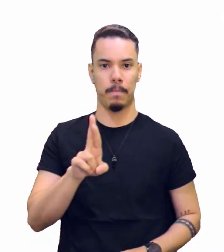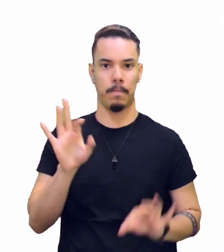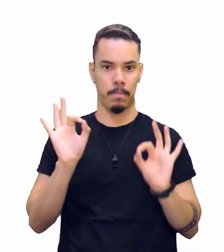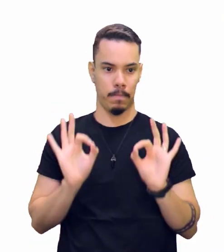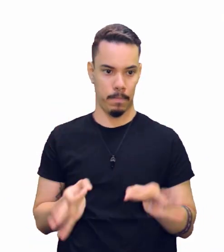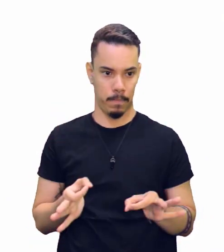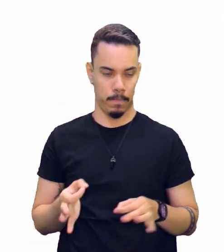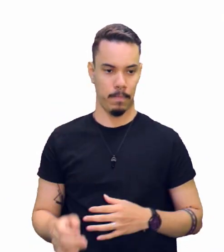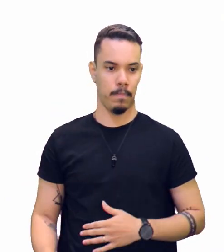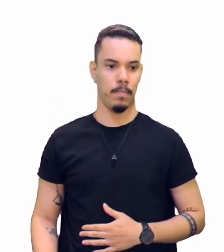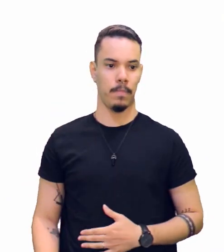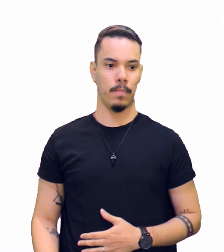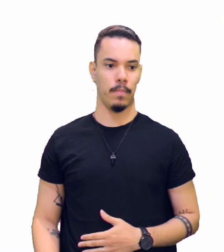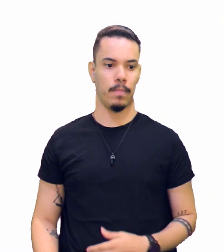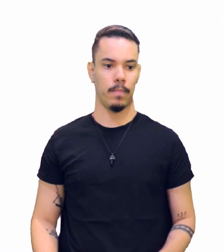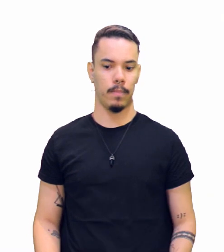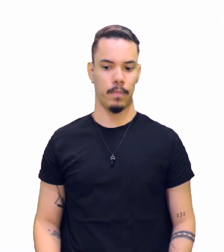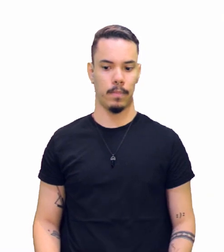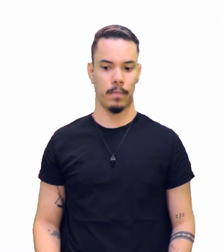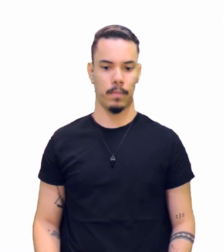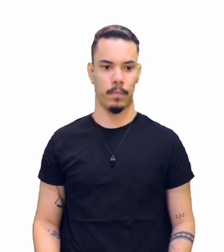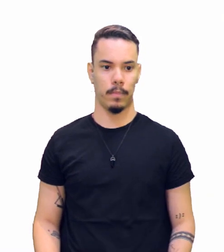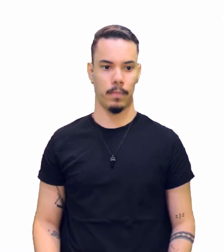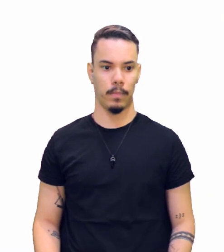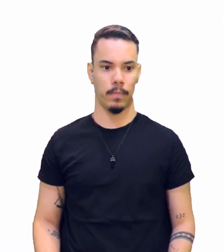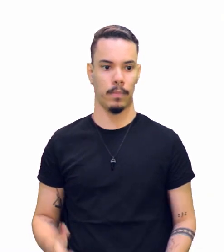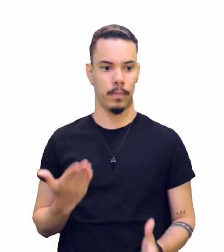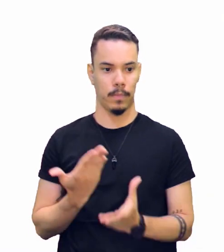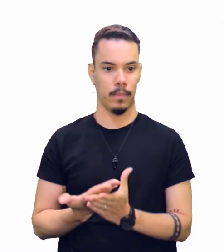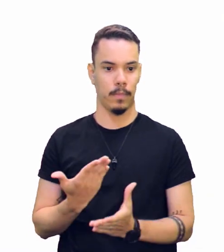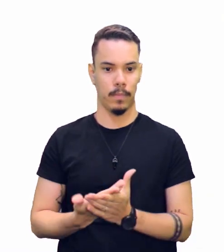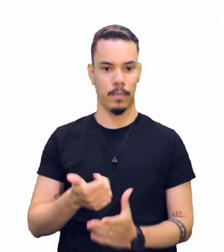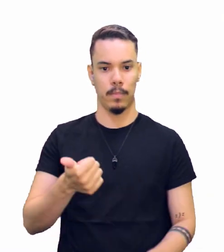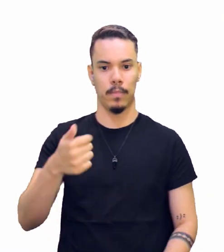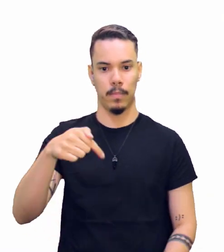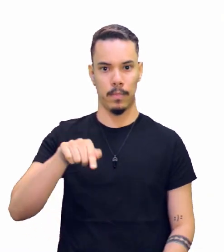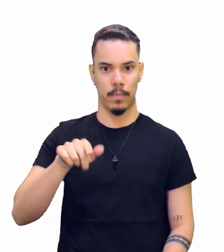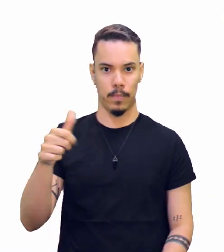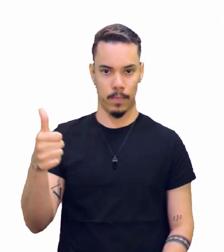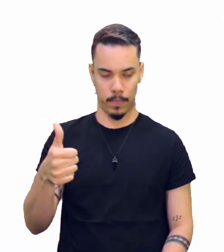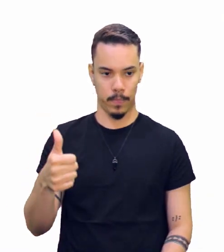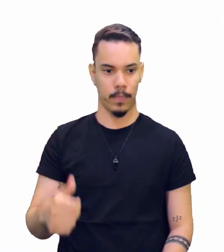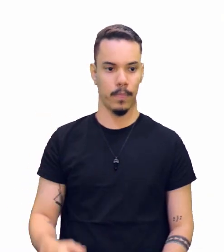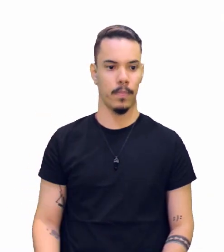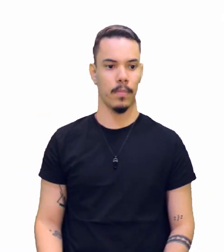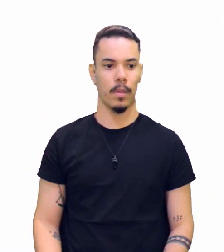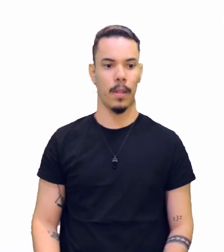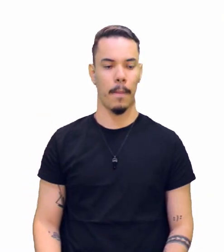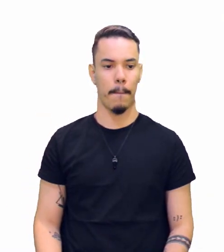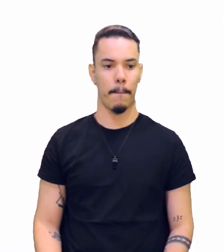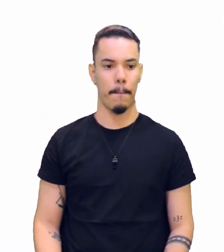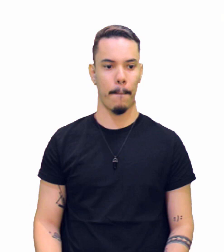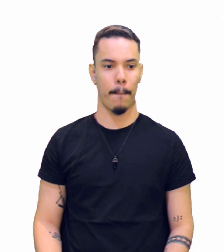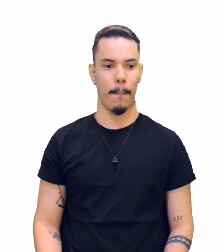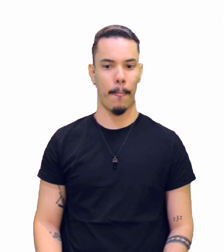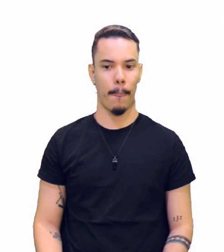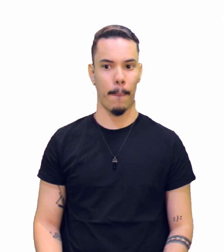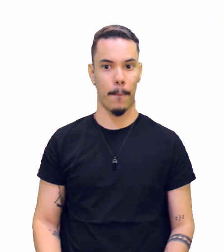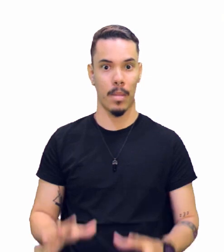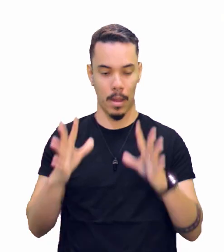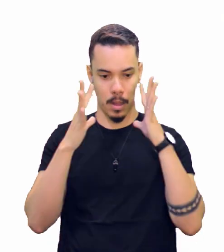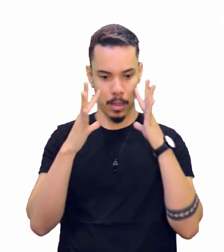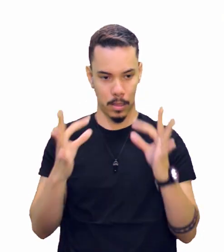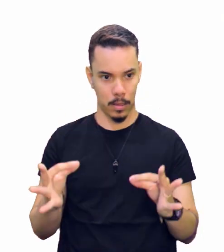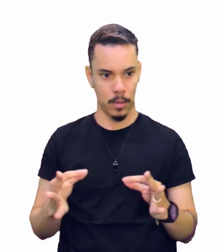é a mesma coisa lá daquelas atividades que a gente fez na aula 17.1 então temos aí she presta